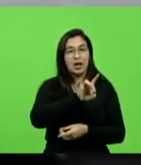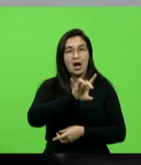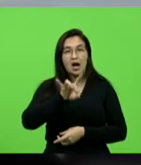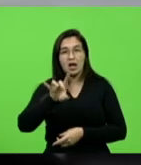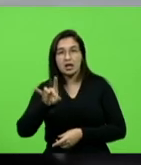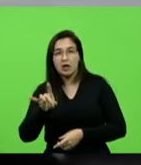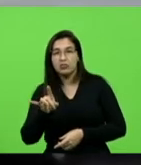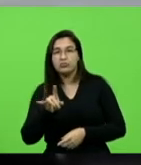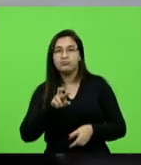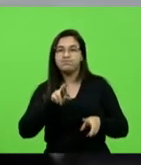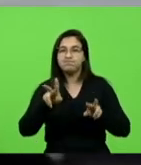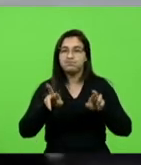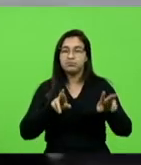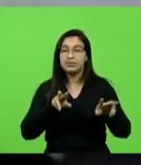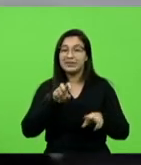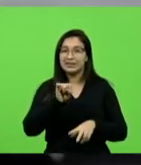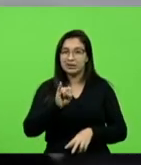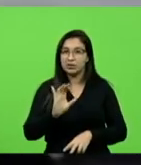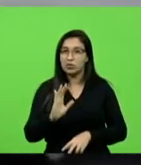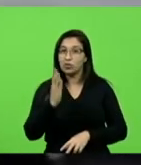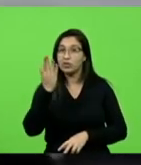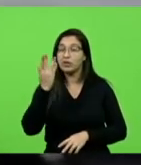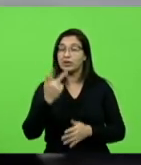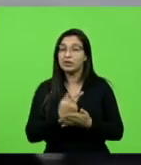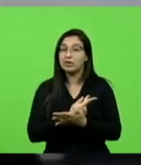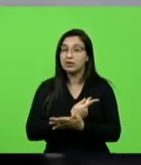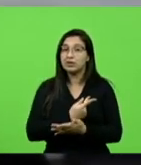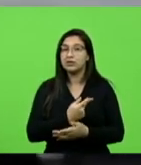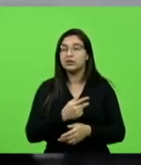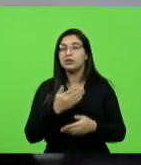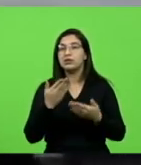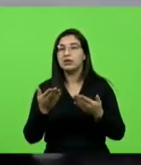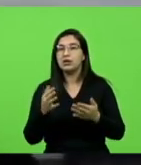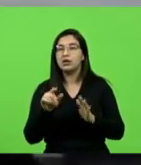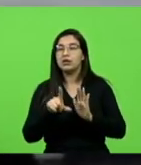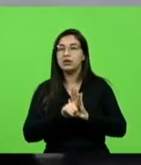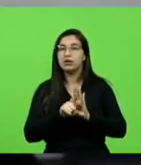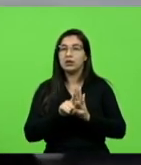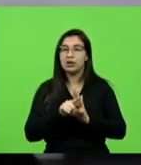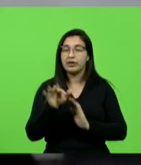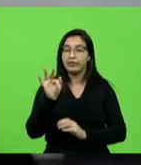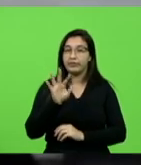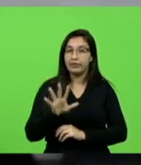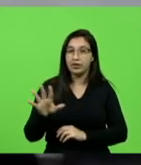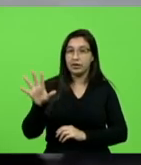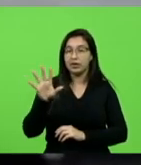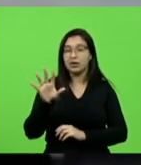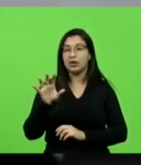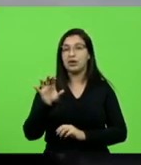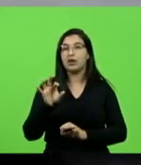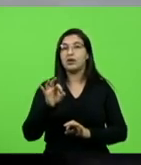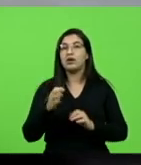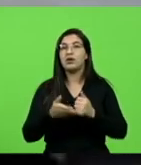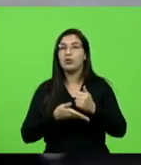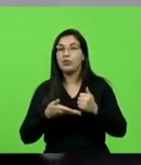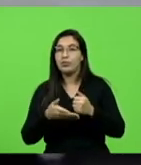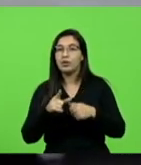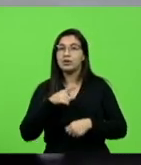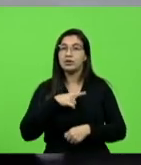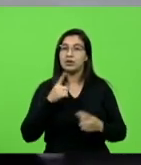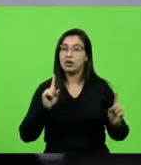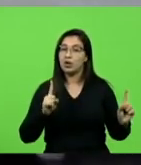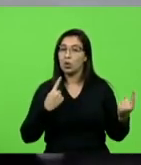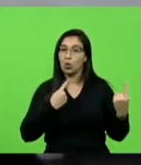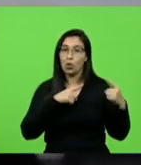isso acontecer, a eventual superveniência de lei federal, muitas vezes justificativa para ser contrário